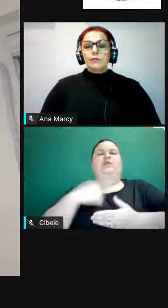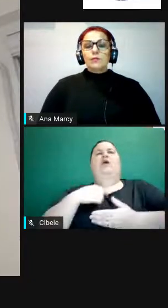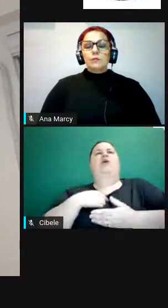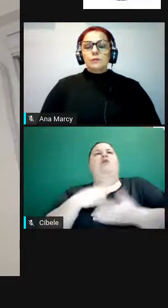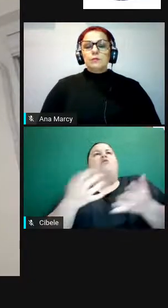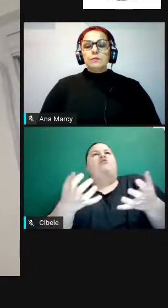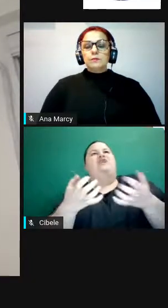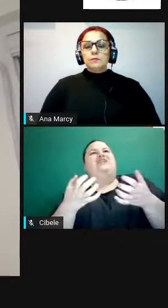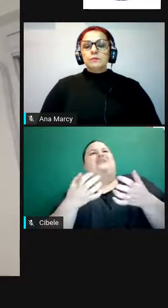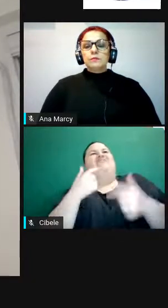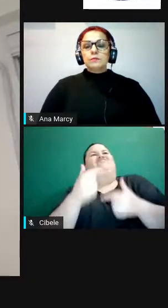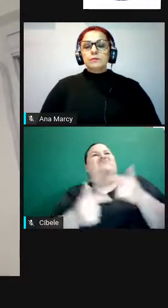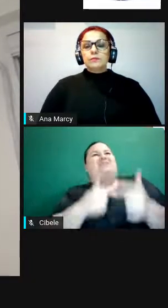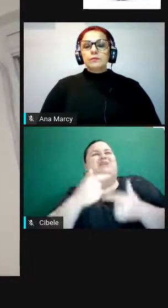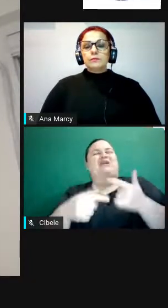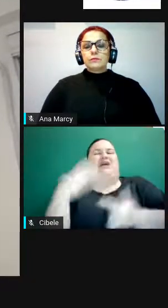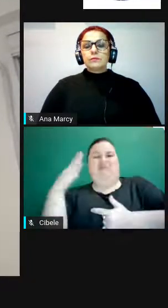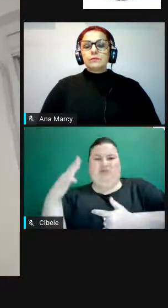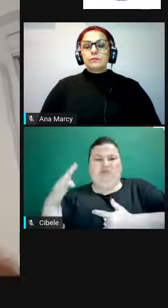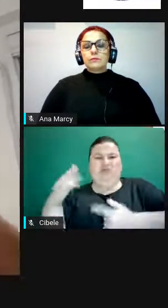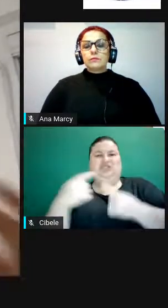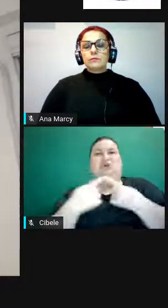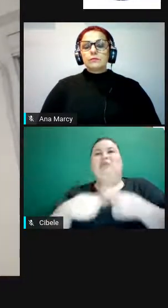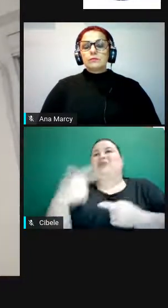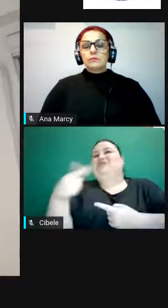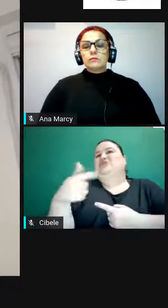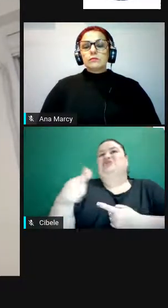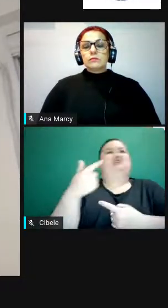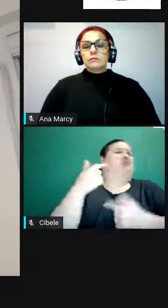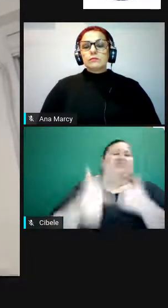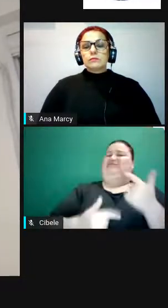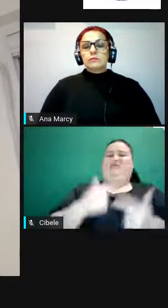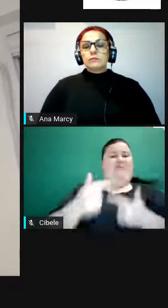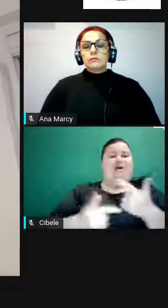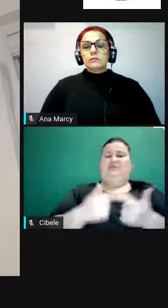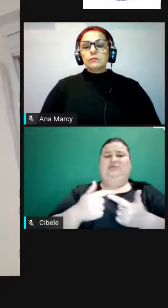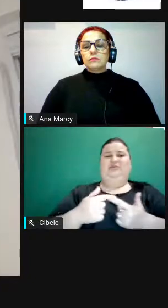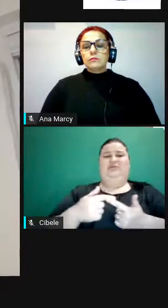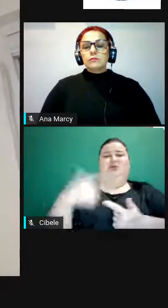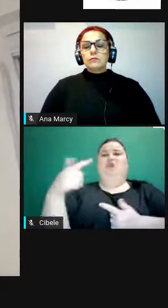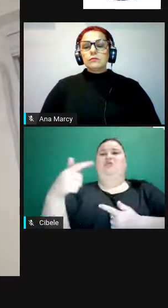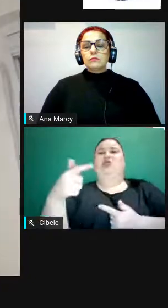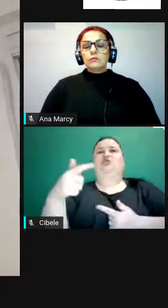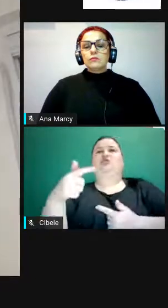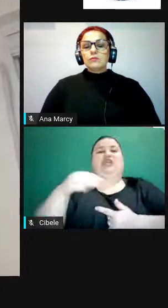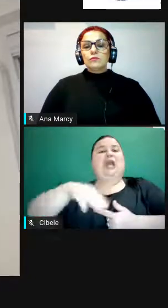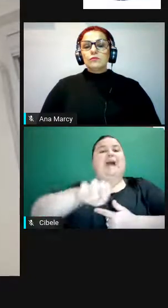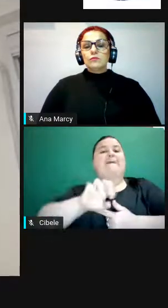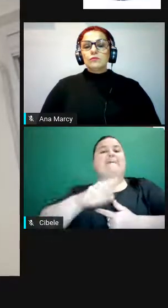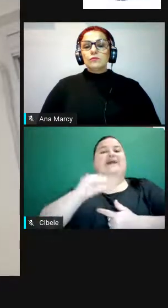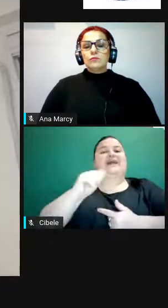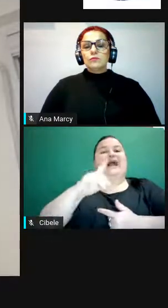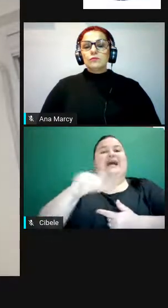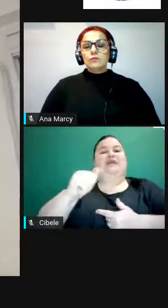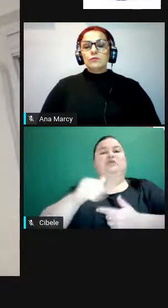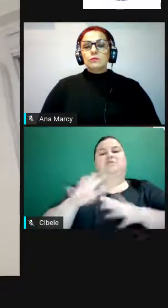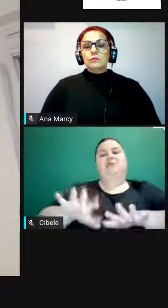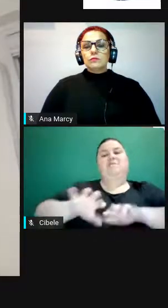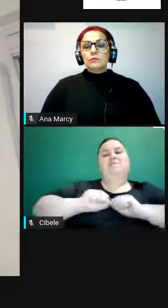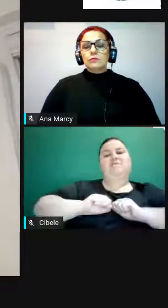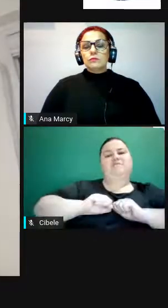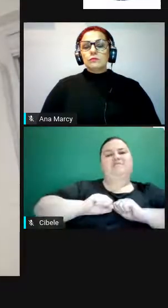exerce a profissão e não consegui eu tinha emprego né não tive alguém que me contratar se não tinha um mercado que absorvesse né a minha a minha